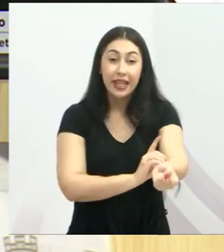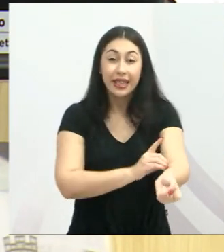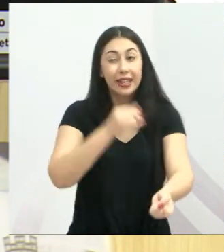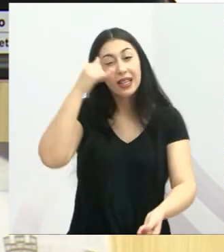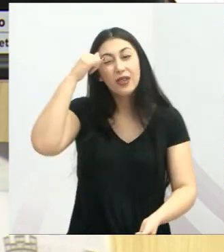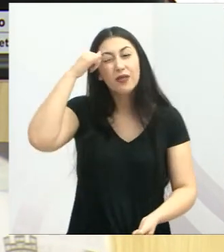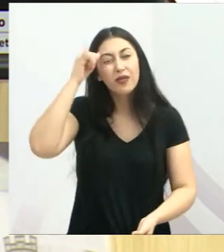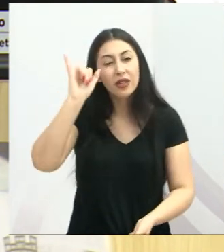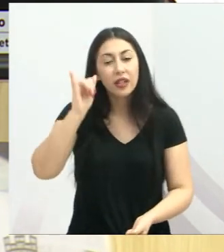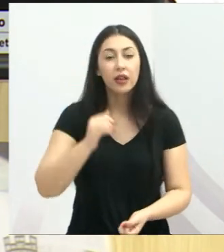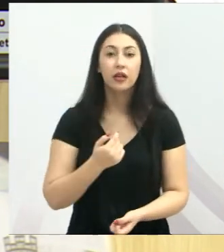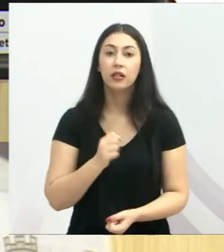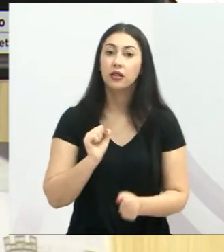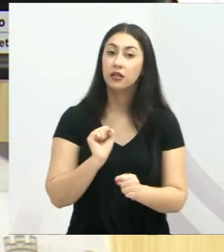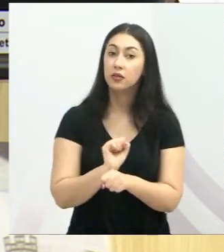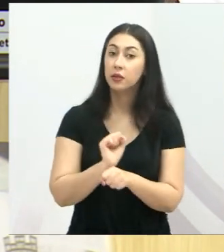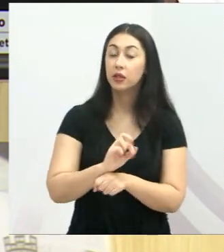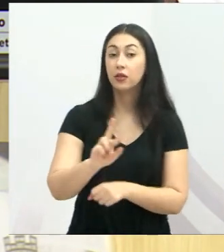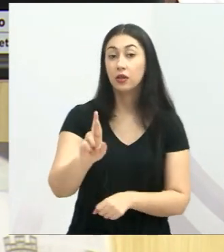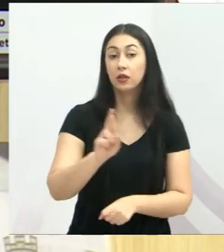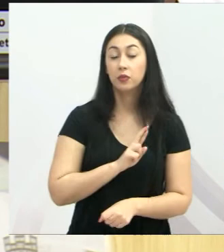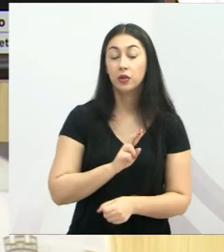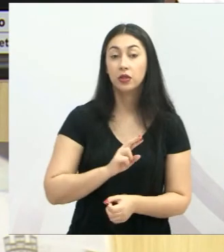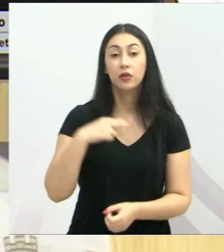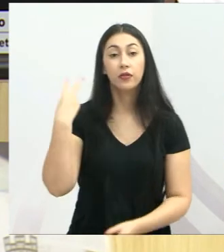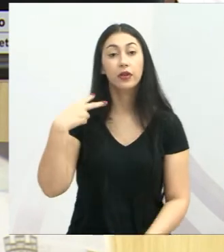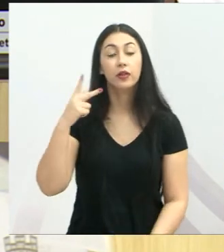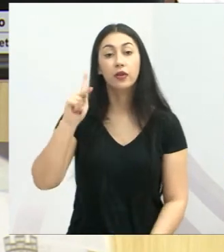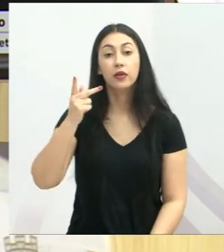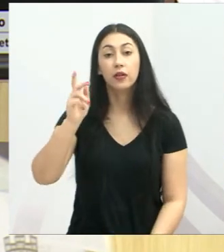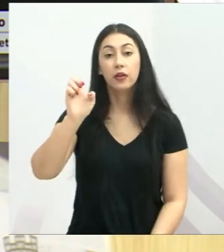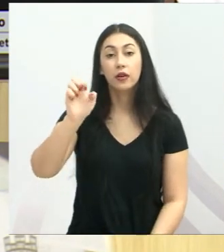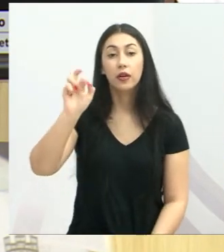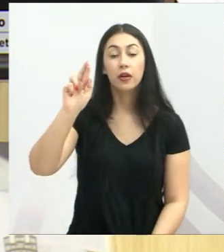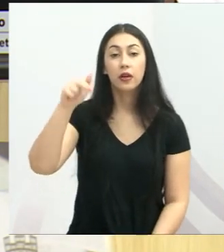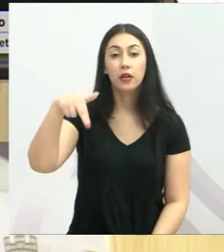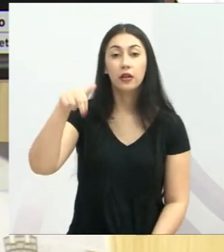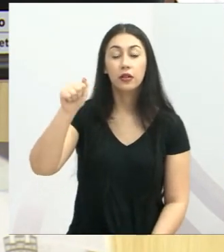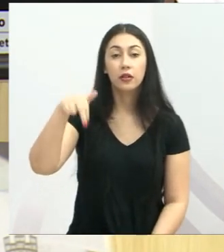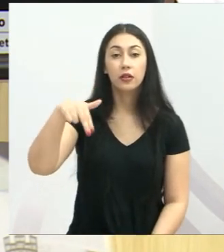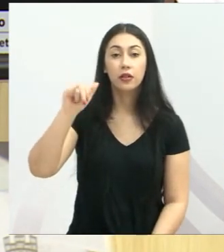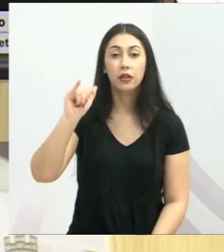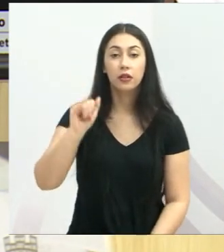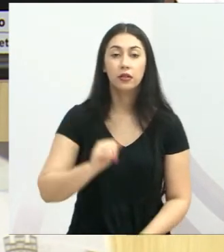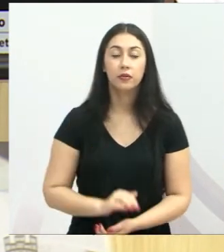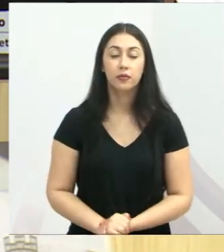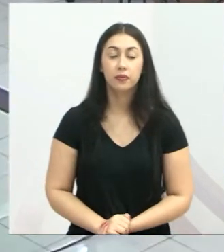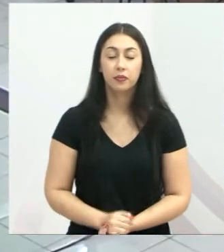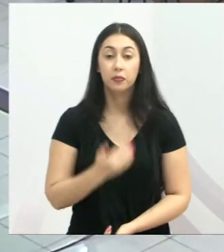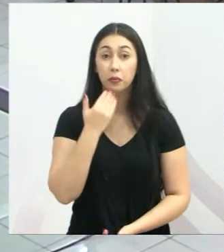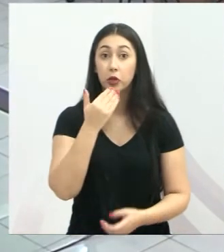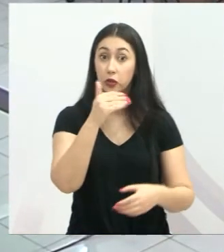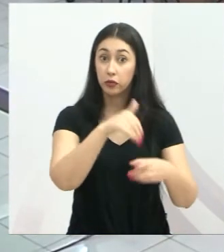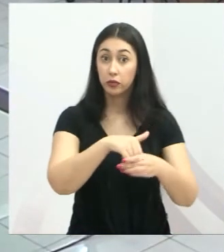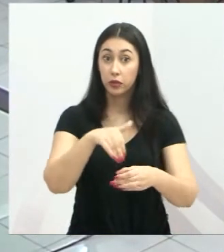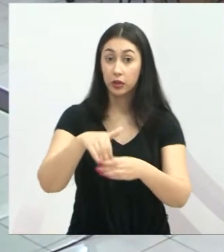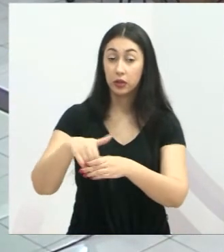Ao aguarde manifestação, vereador Hernani Barreto. Senhor presidente, foi solicitada a votação.